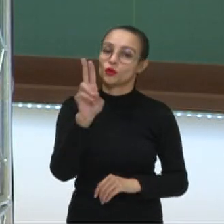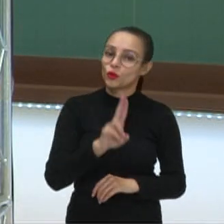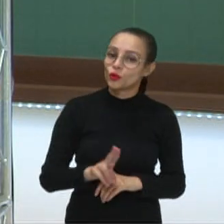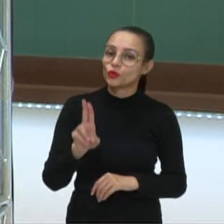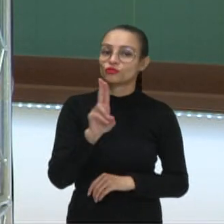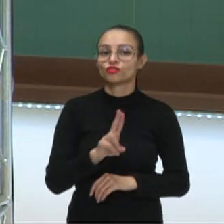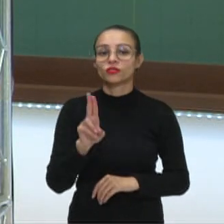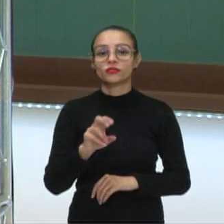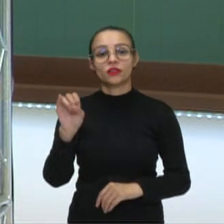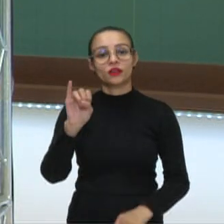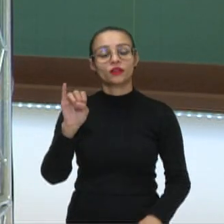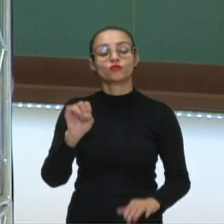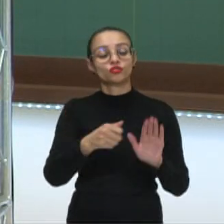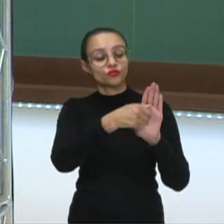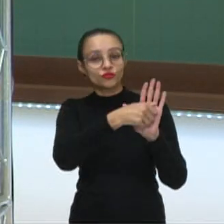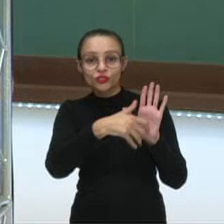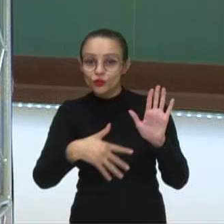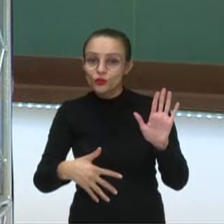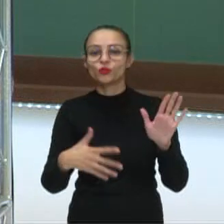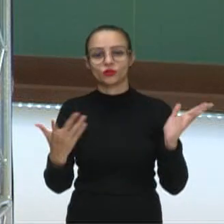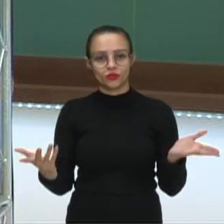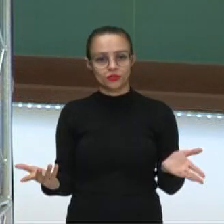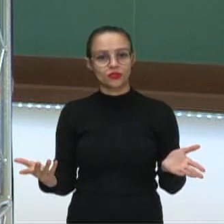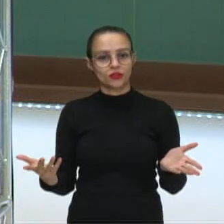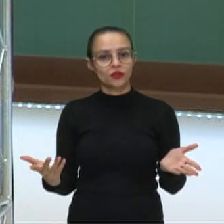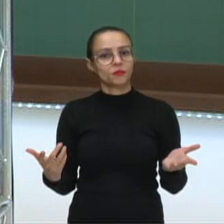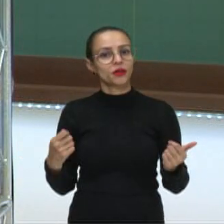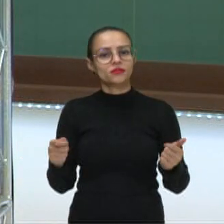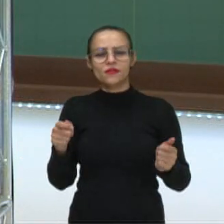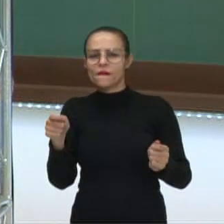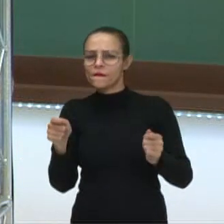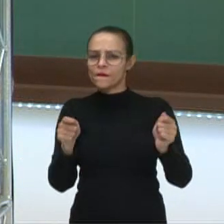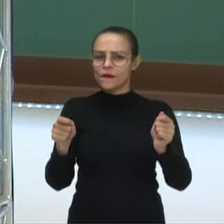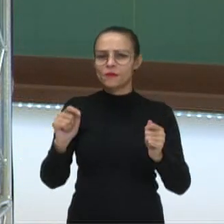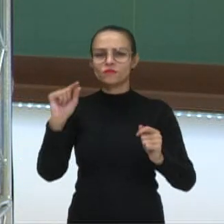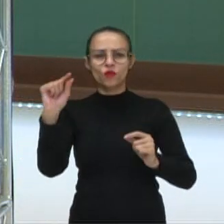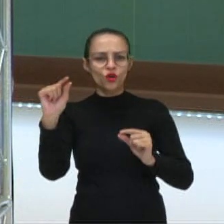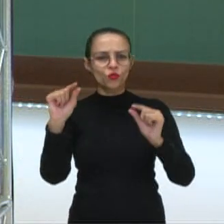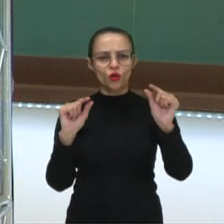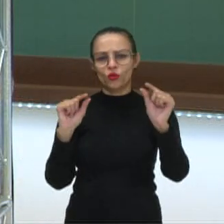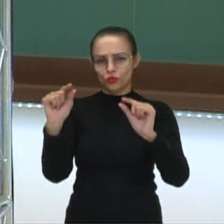de figuras, de linguagem. Então, assim, tem que dosar as coisas.